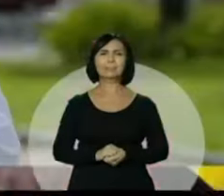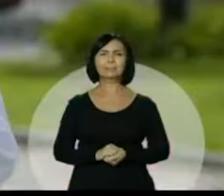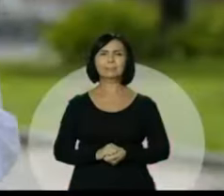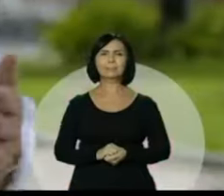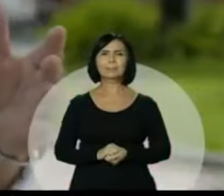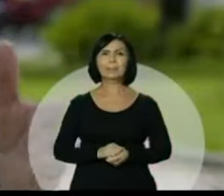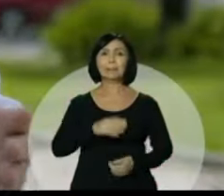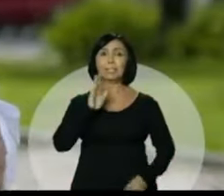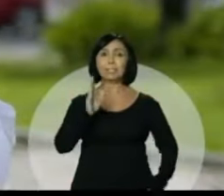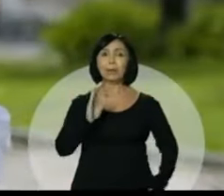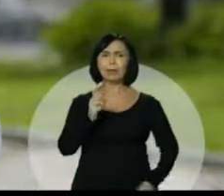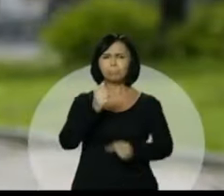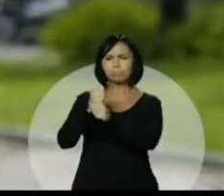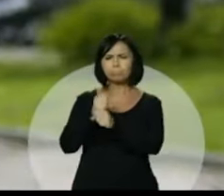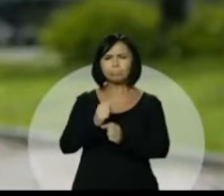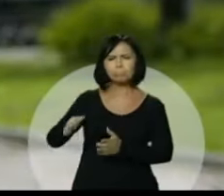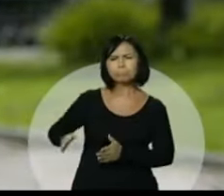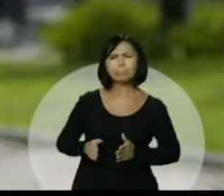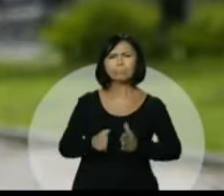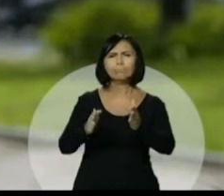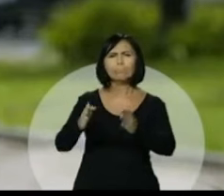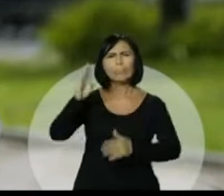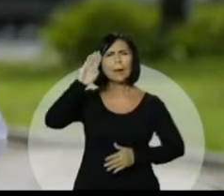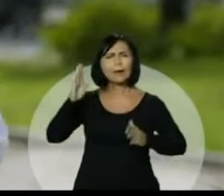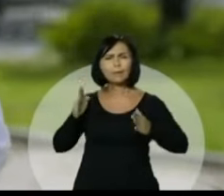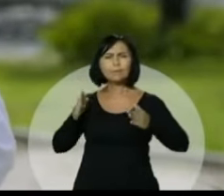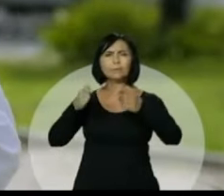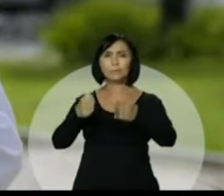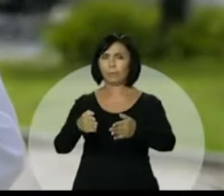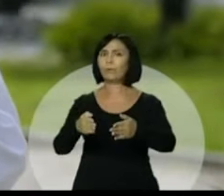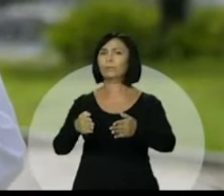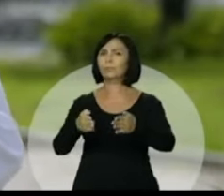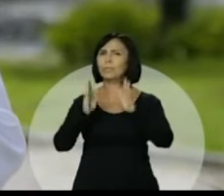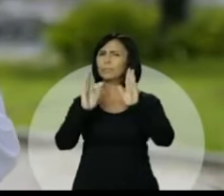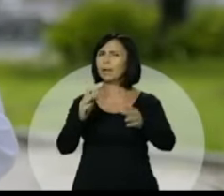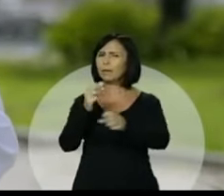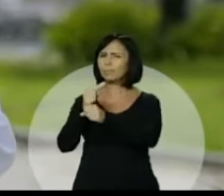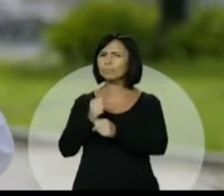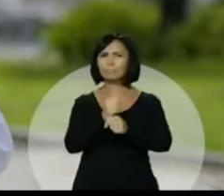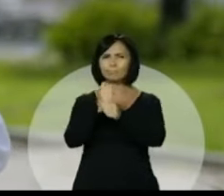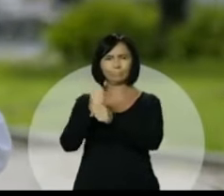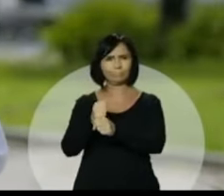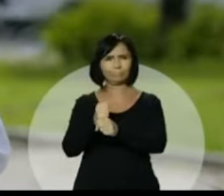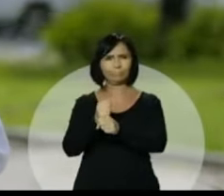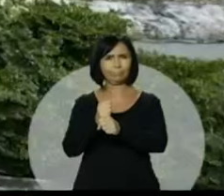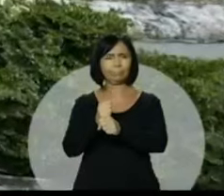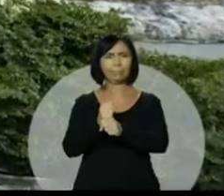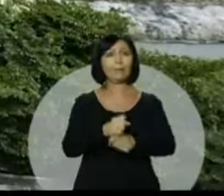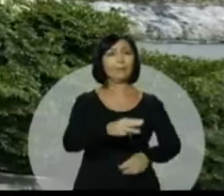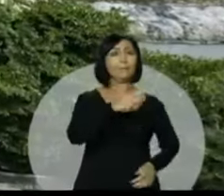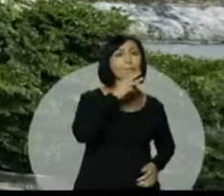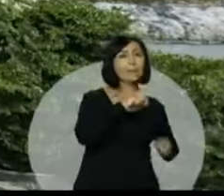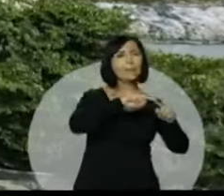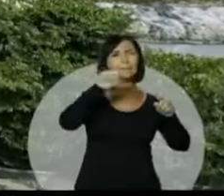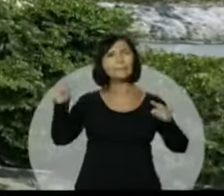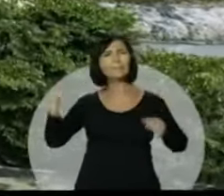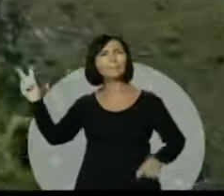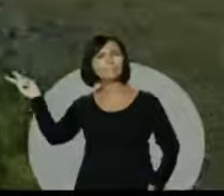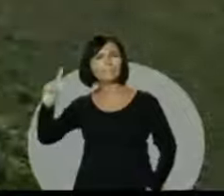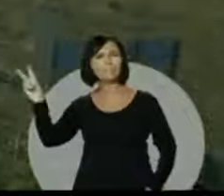mais. Investir em mobilidade urbana é uma prioridade do nosso governo. Já entregamos as novas ligações